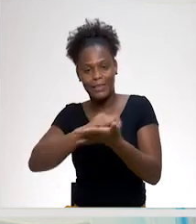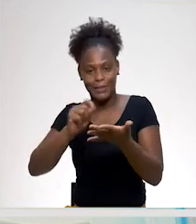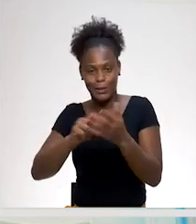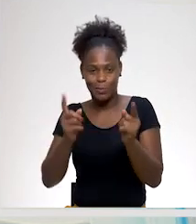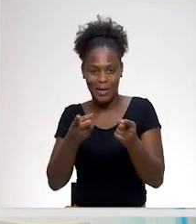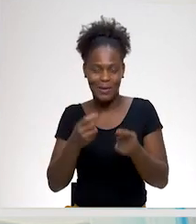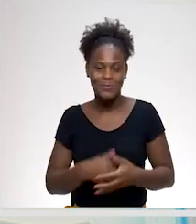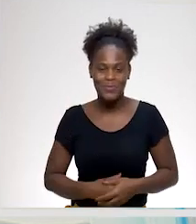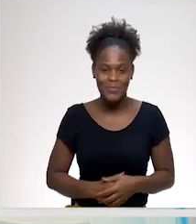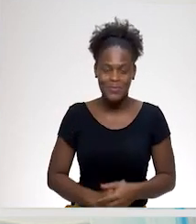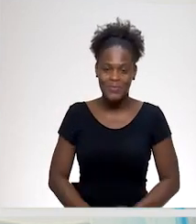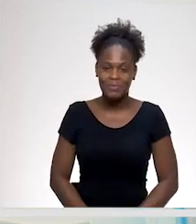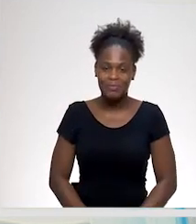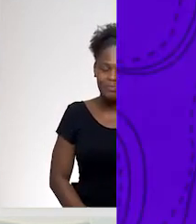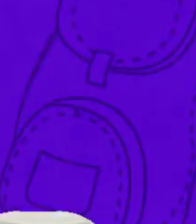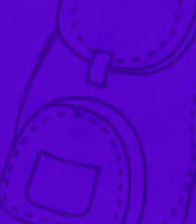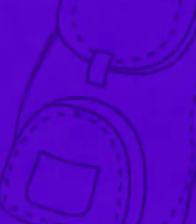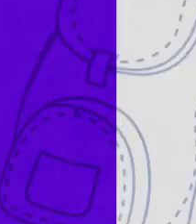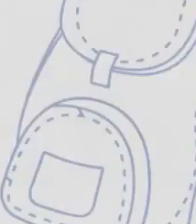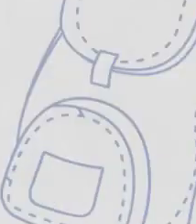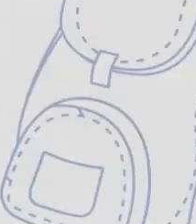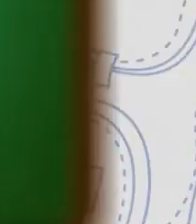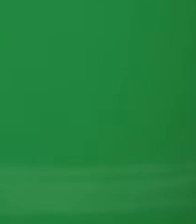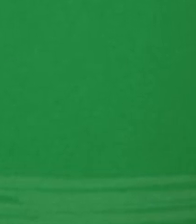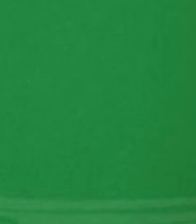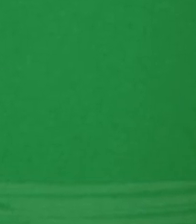um pequeno exercício.